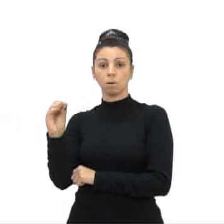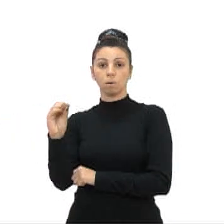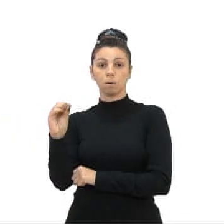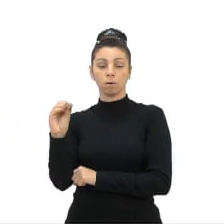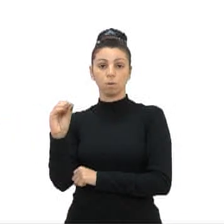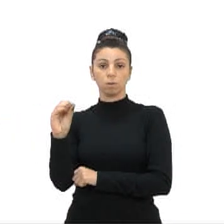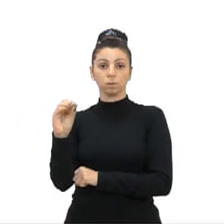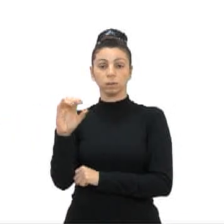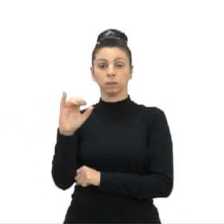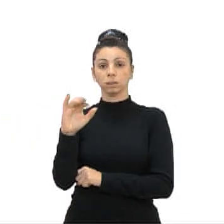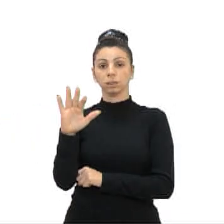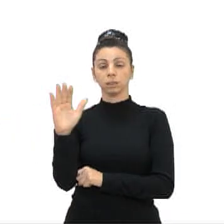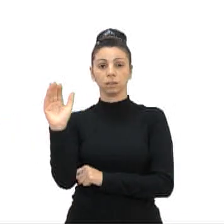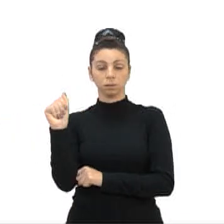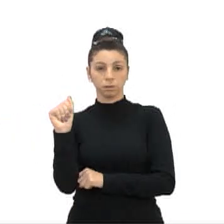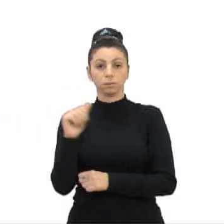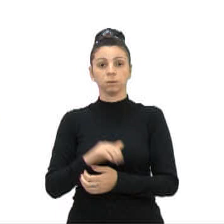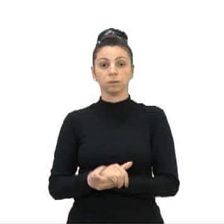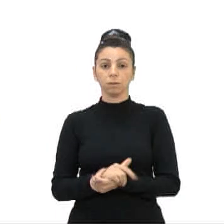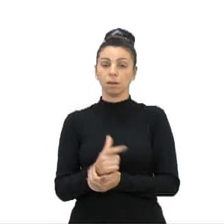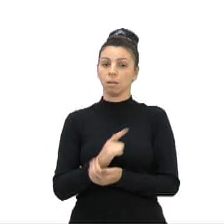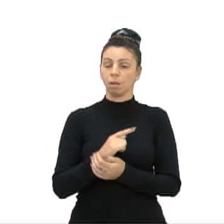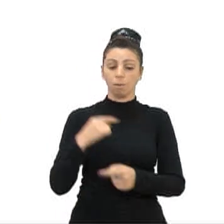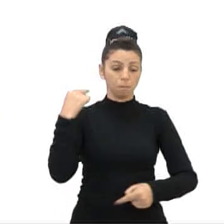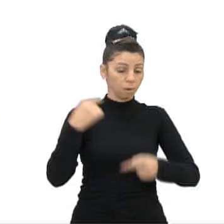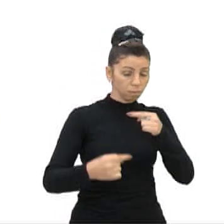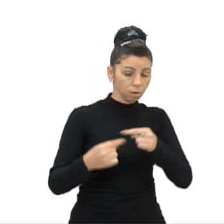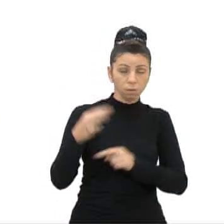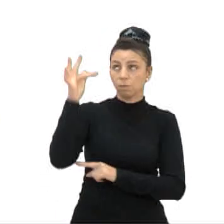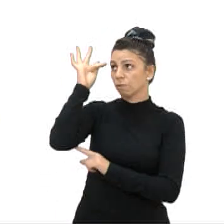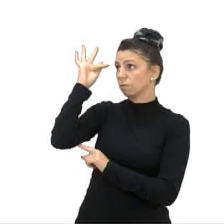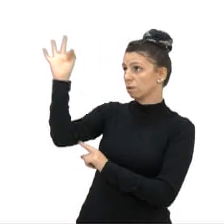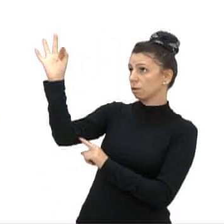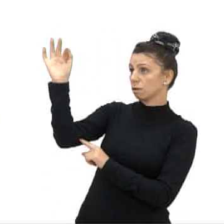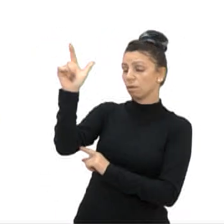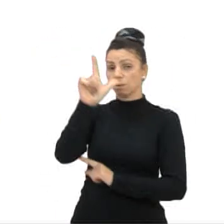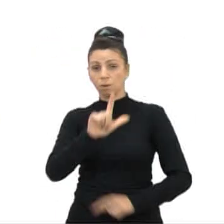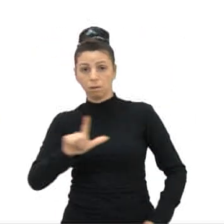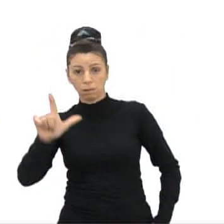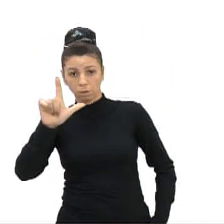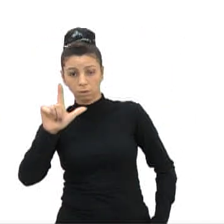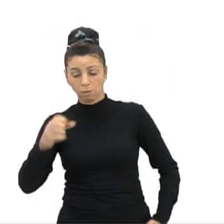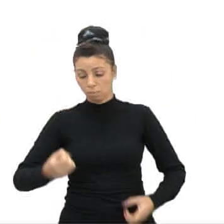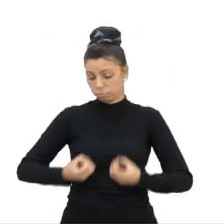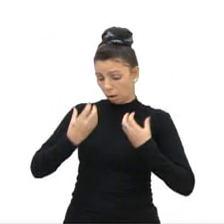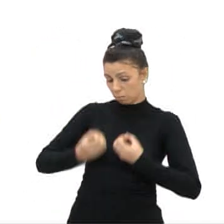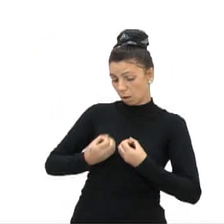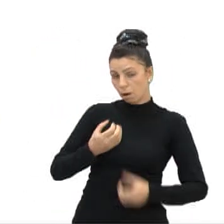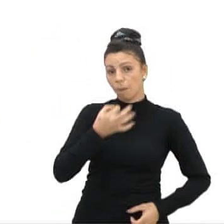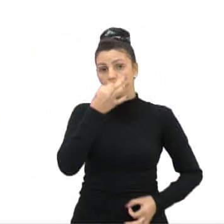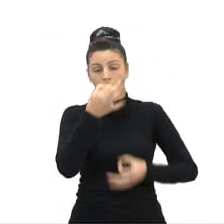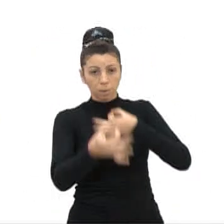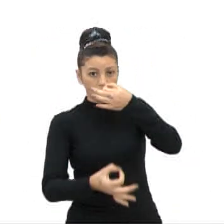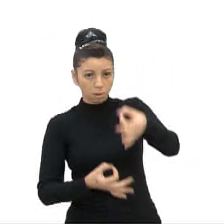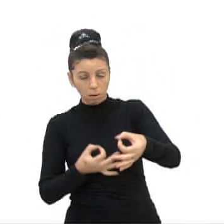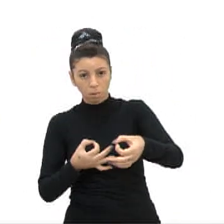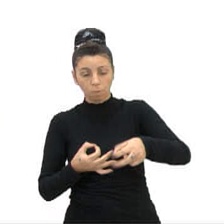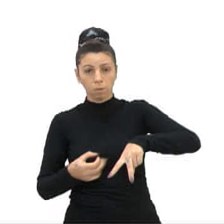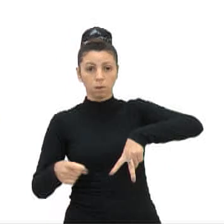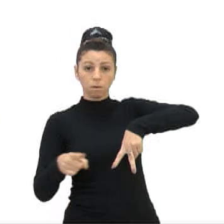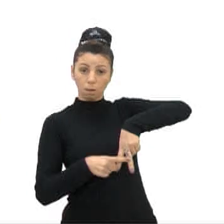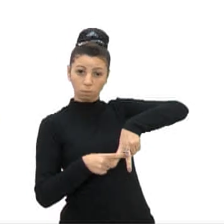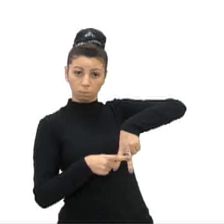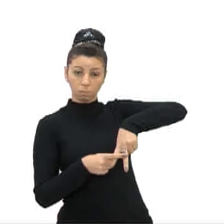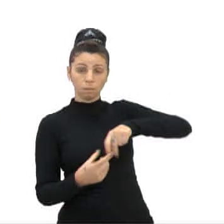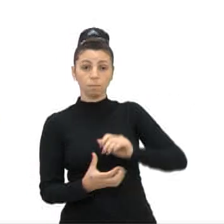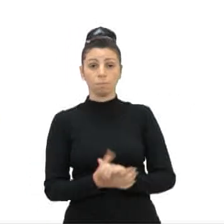Vi carroças líricas, políticas, filosóficas, cômicas, moralistas, anarquistas.